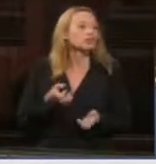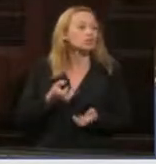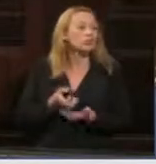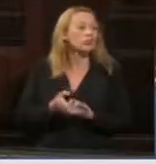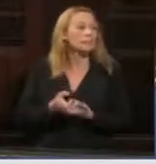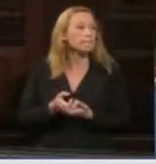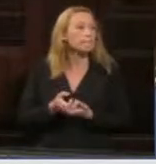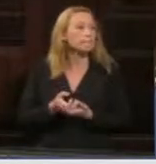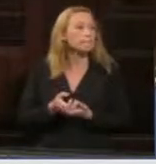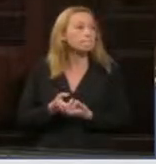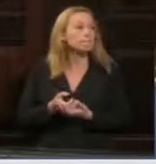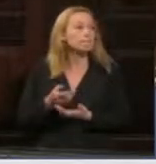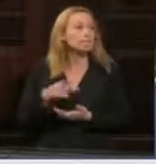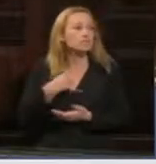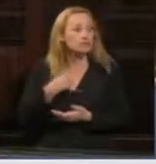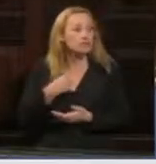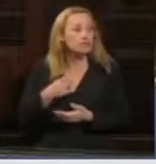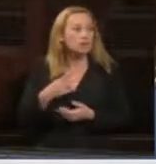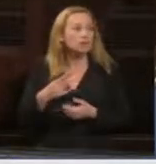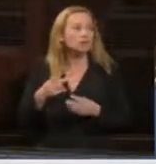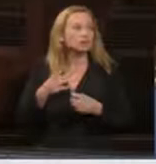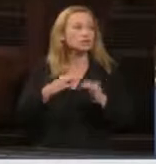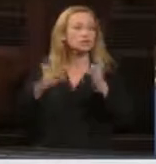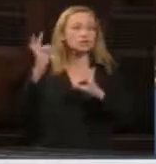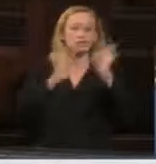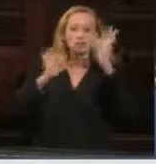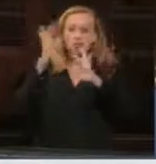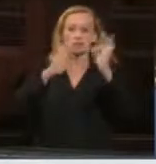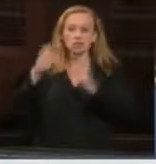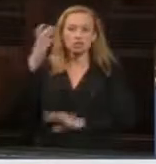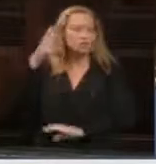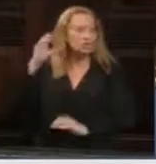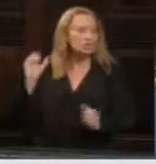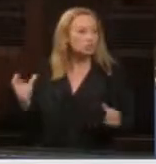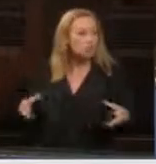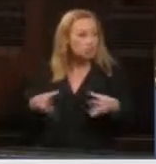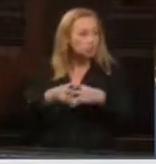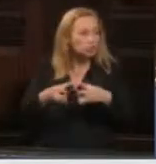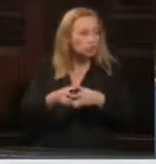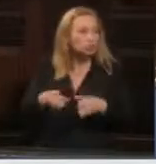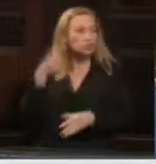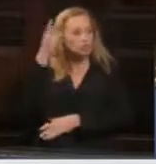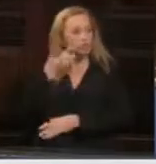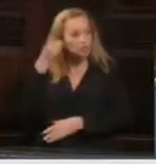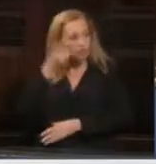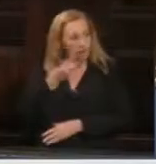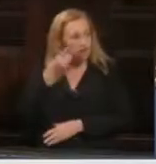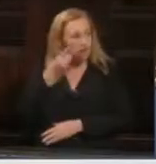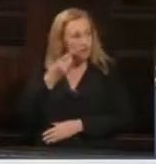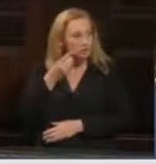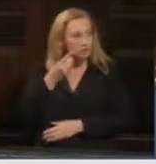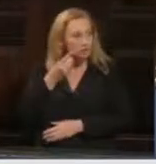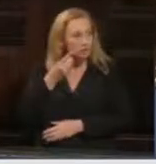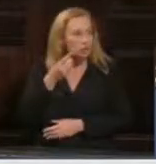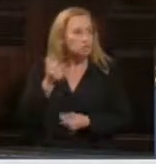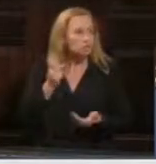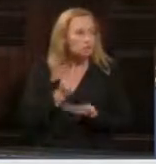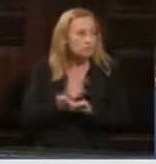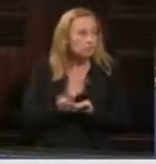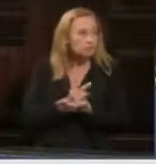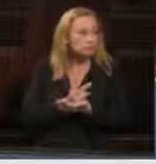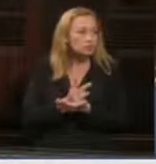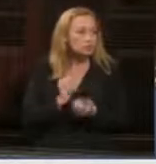de ciência e tecnologia à disposição do conjunto de deputados deputados mesmo aqueles e aquelas que não integram formalmente